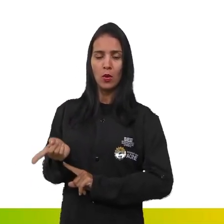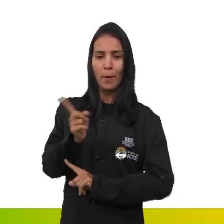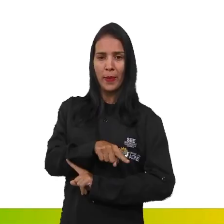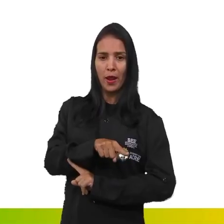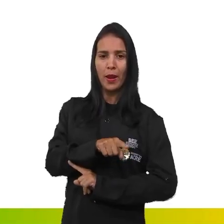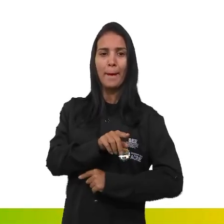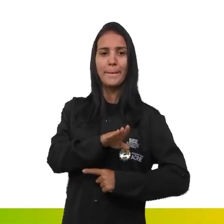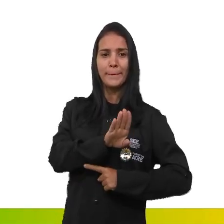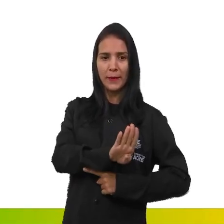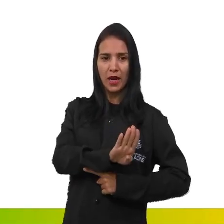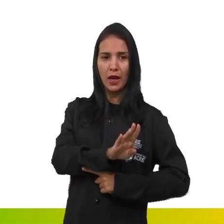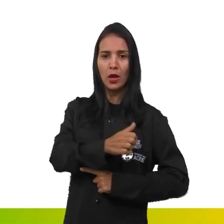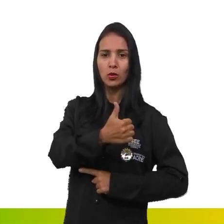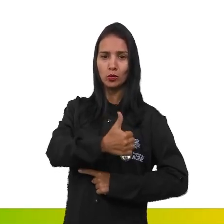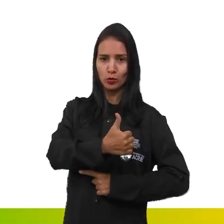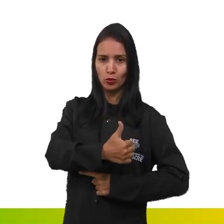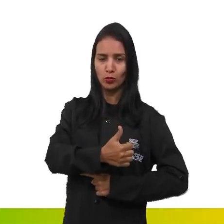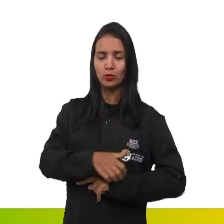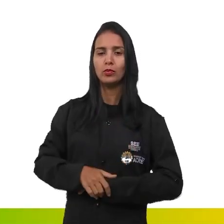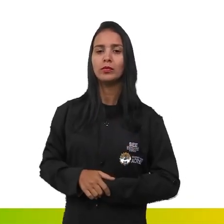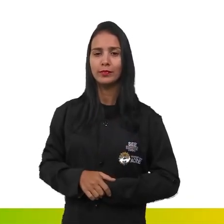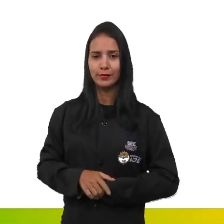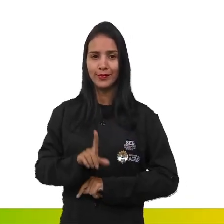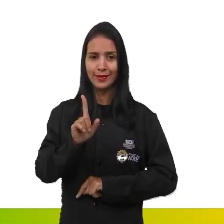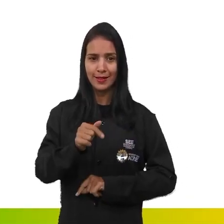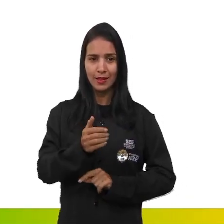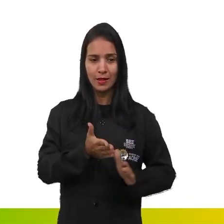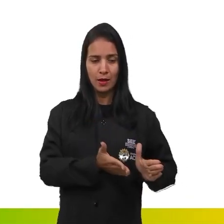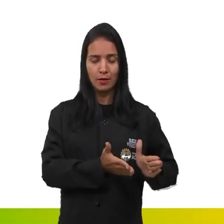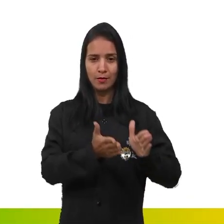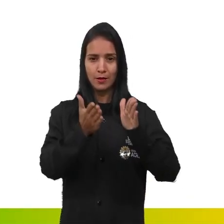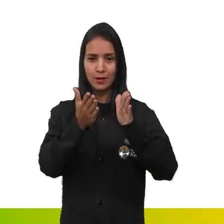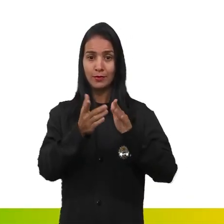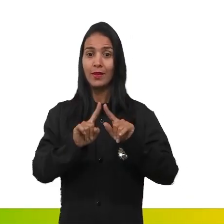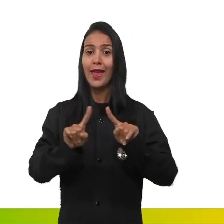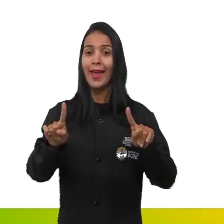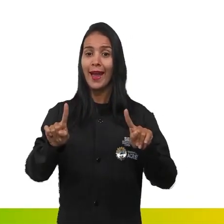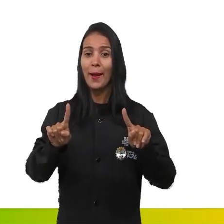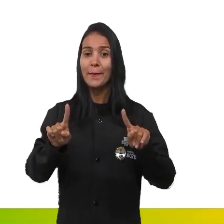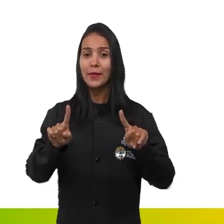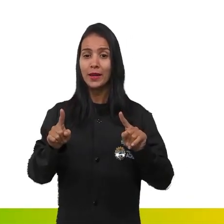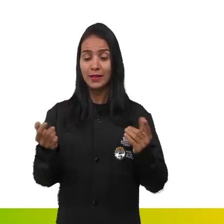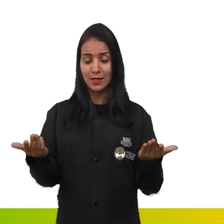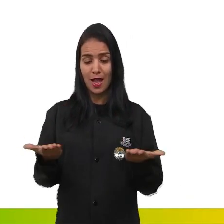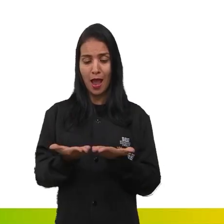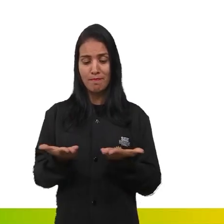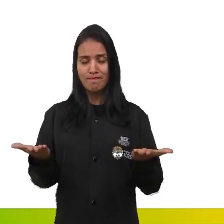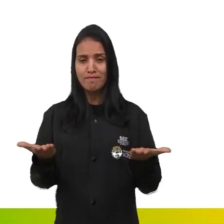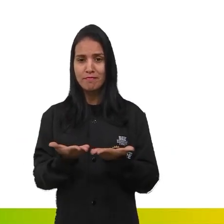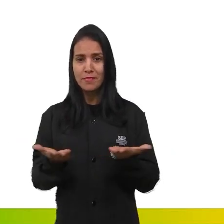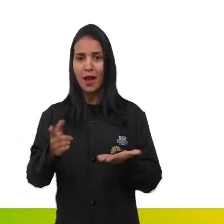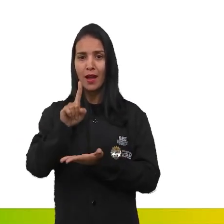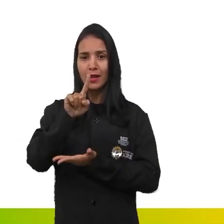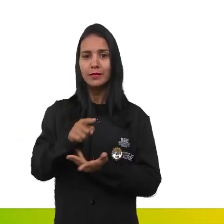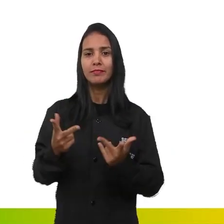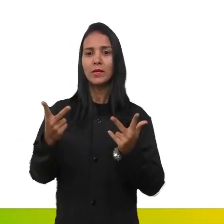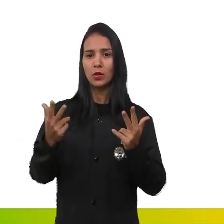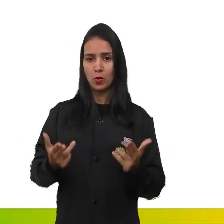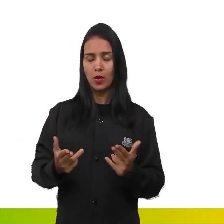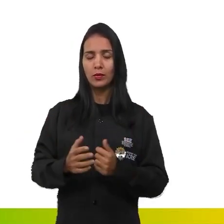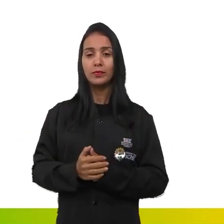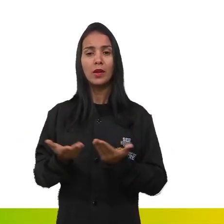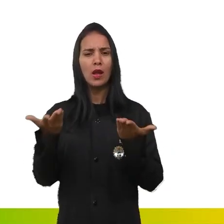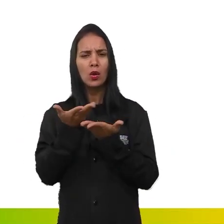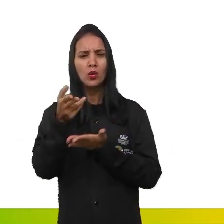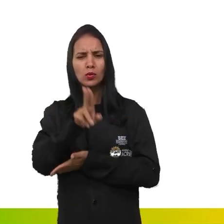aqui, marcada por B1 no prisma, são a mesma. Agora, a ideia é o seguinte, usando o princípio de Cavalieri. Digamos